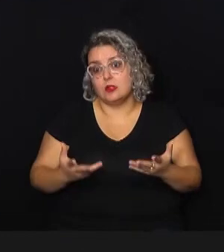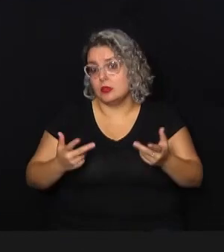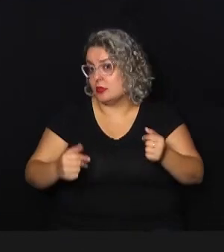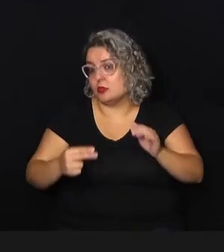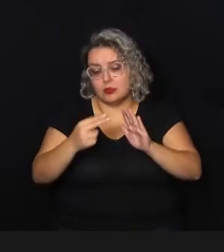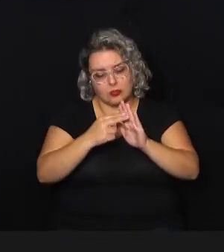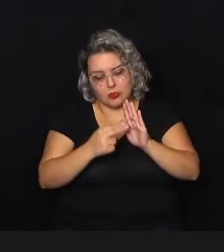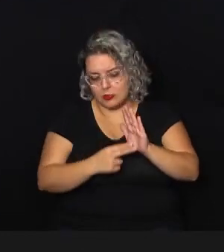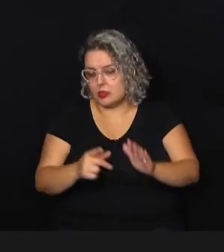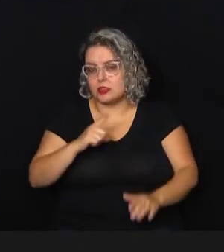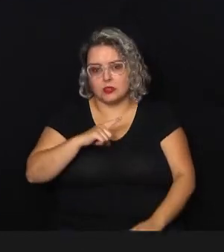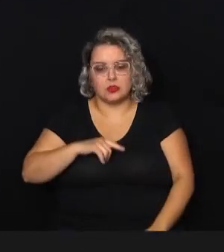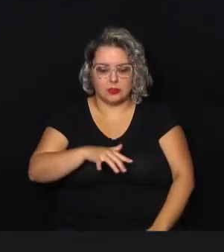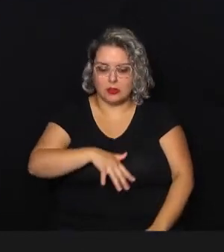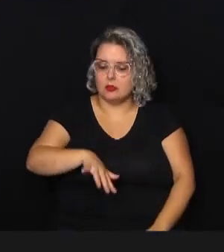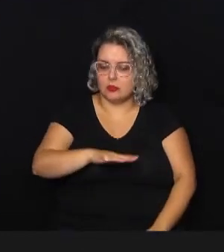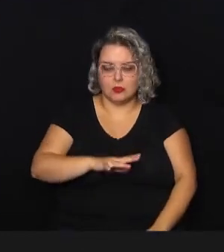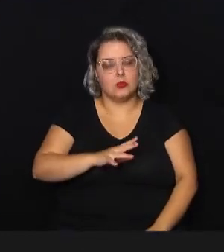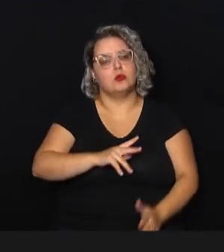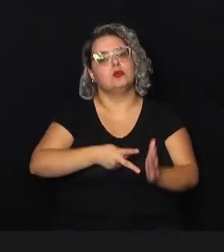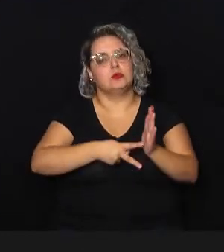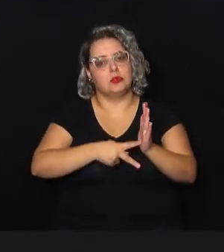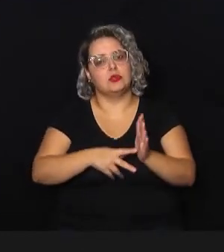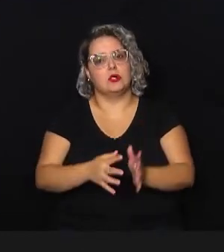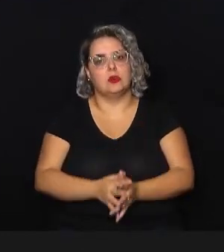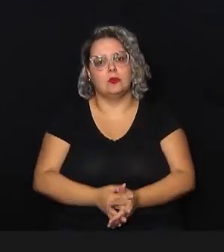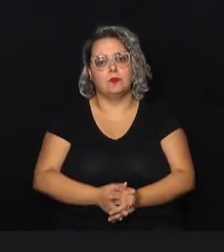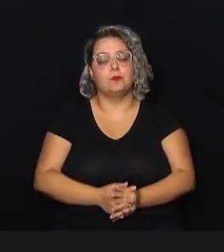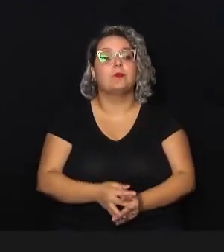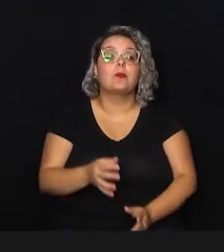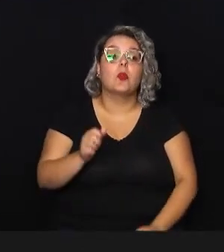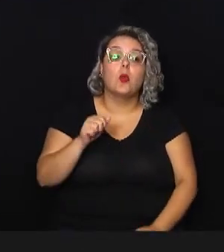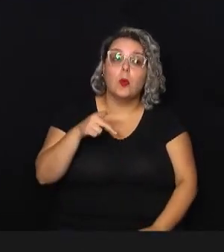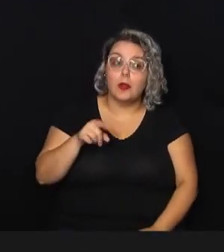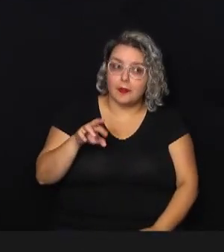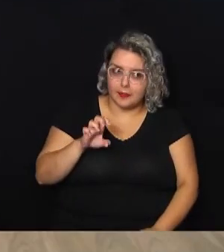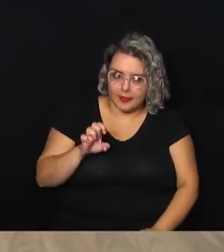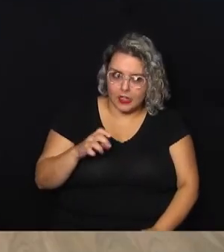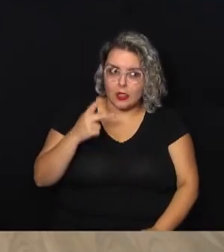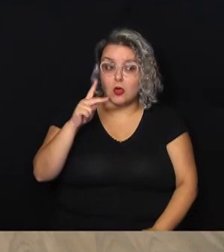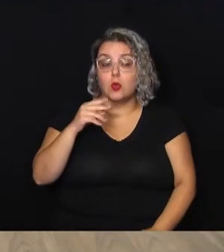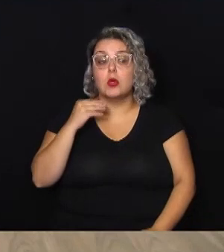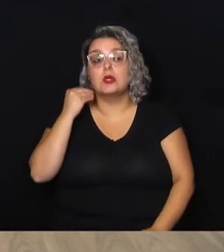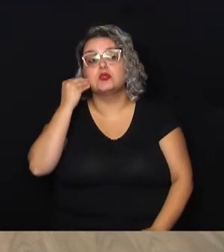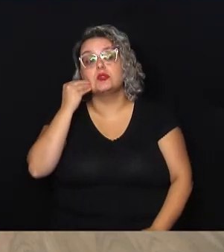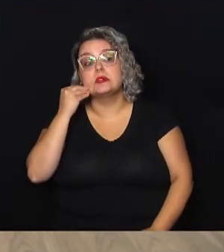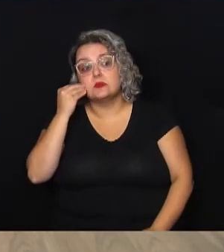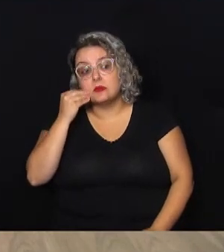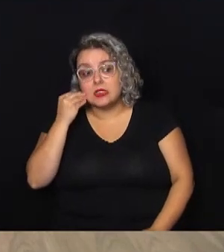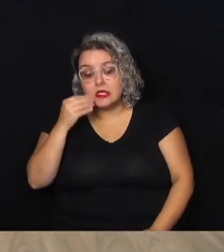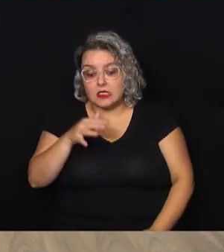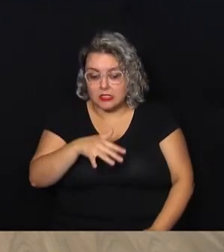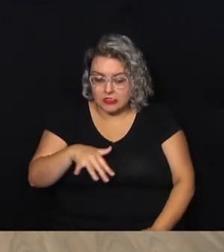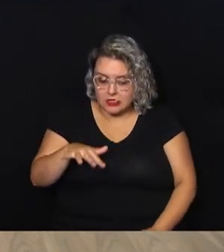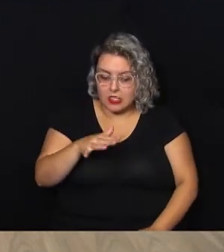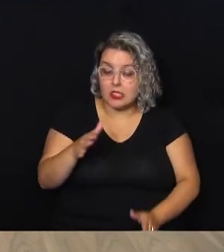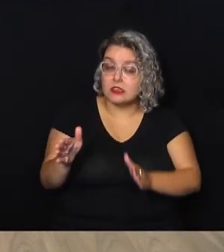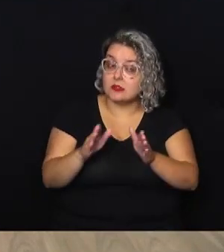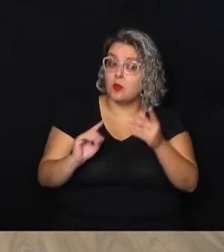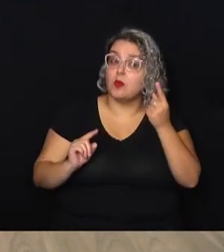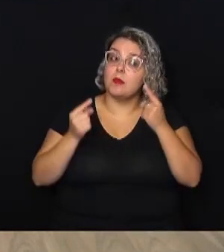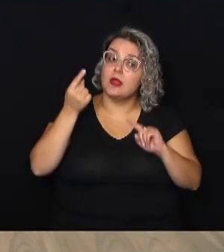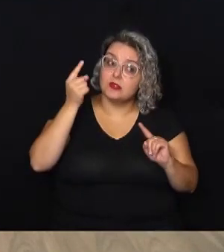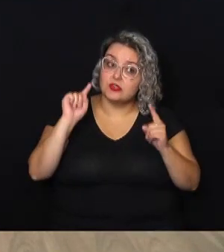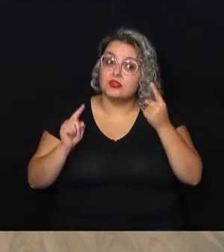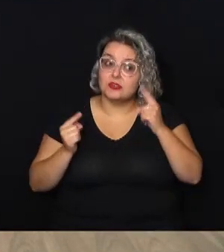tem no âmbito do sindicato. Ô André Luiz, com a sua experiência na área, essa época de carnaval